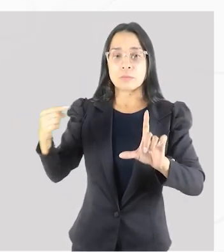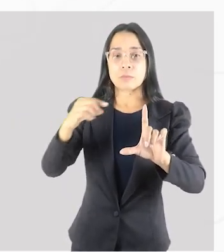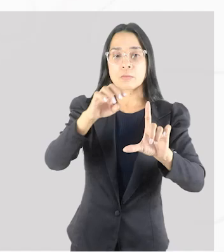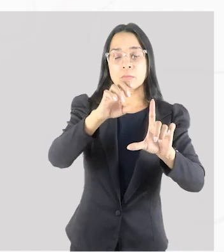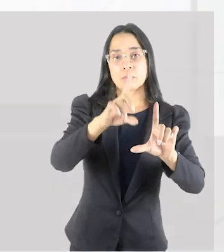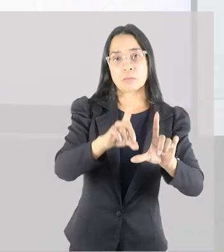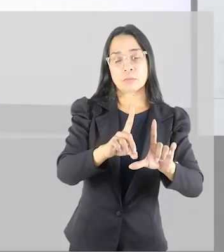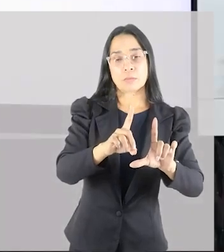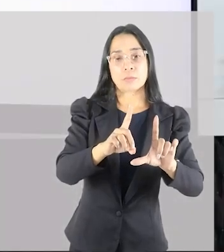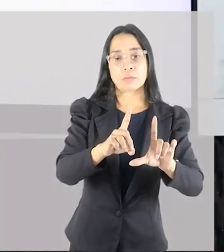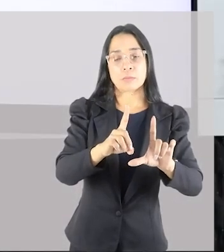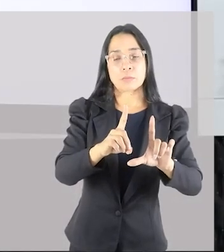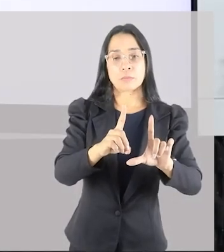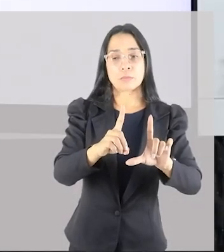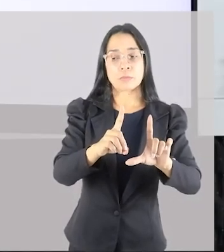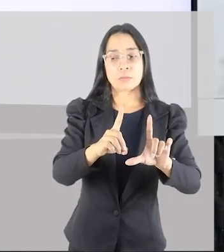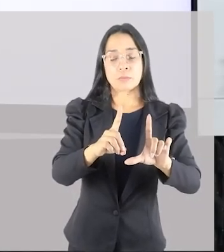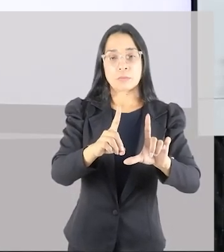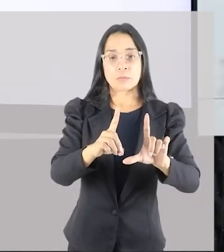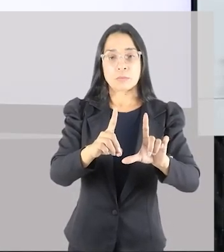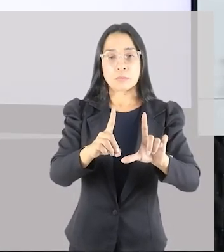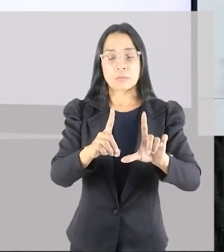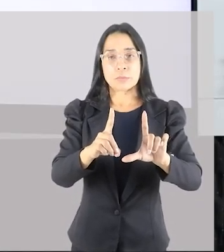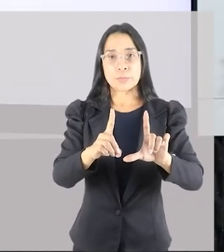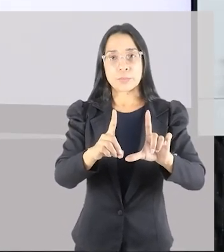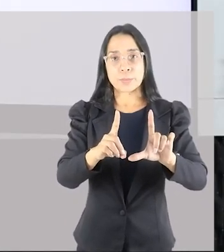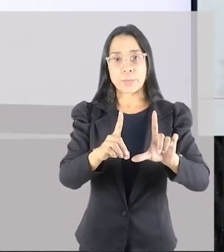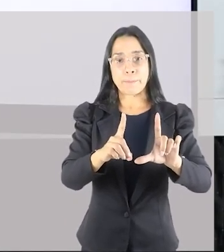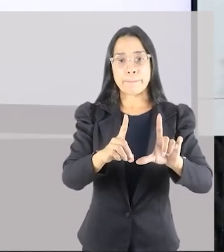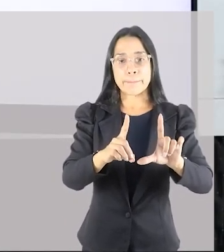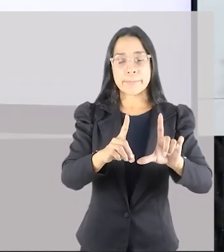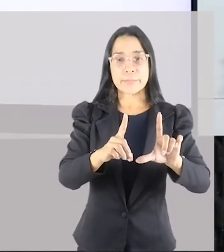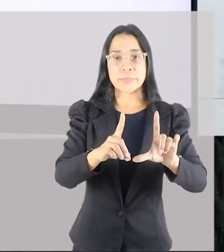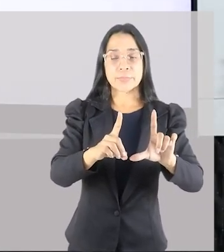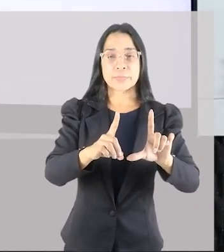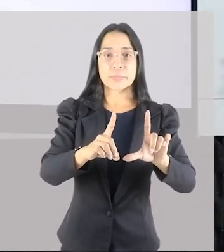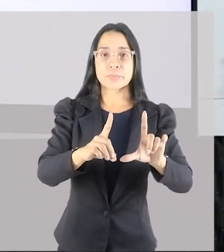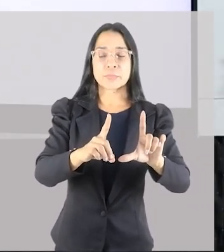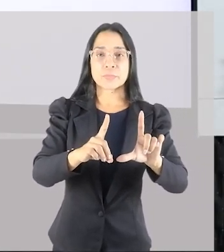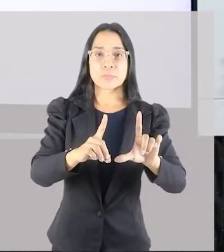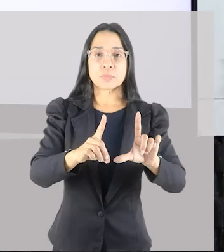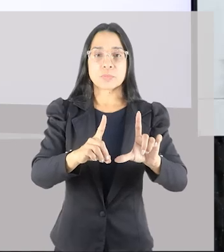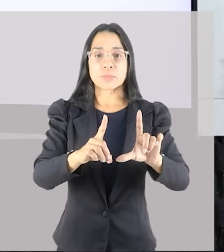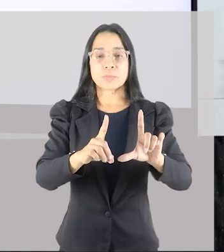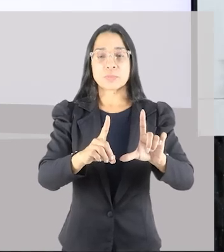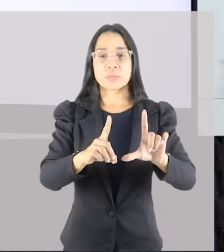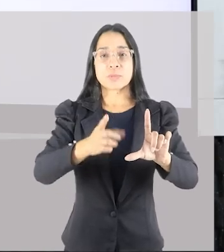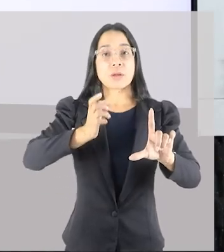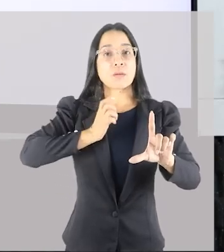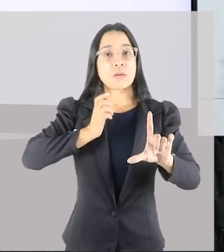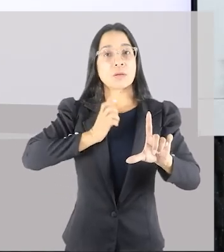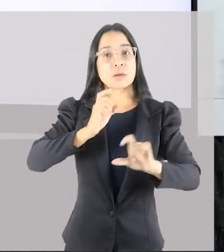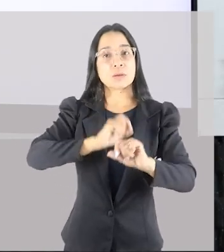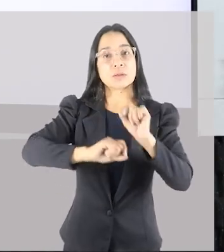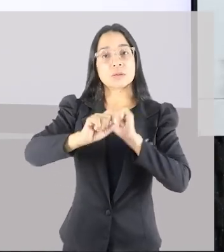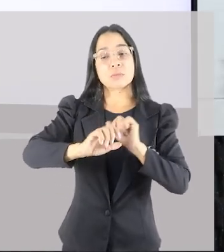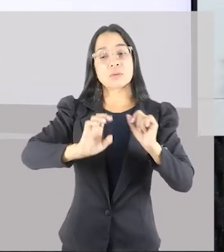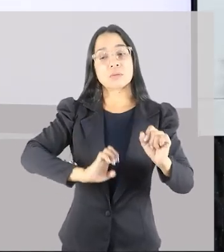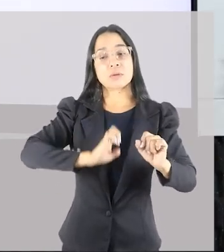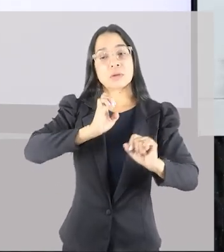dentro da ideologia do futebol como uma forma de enriquecimento